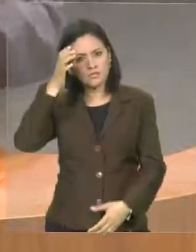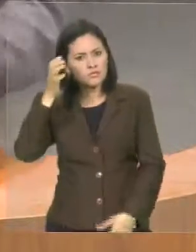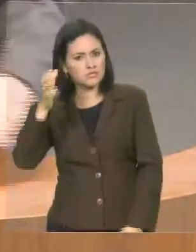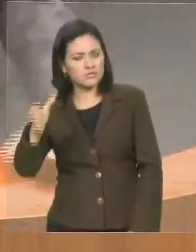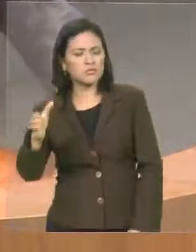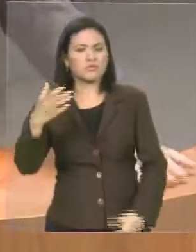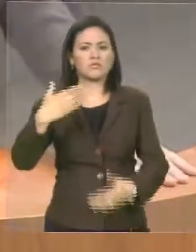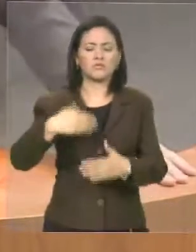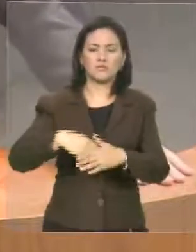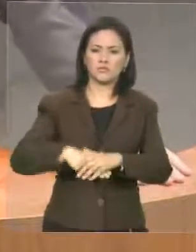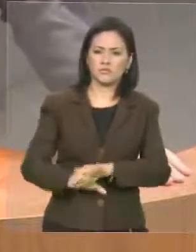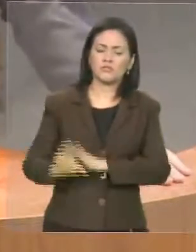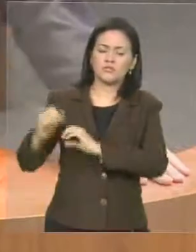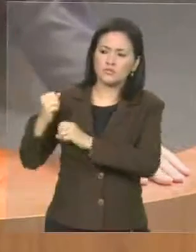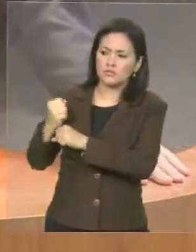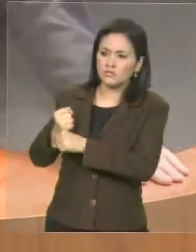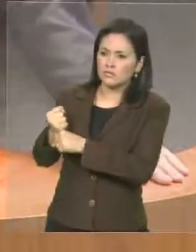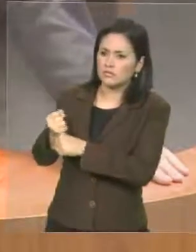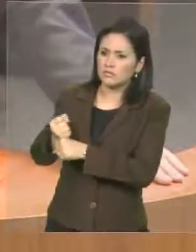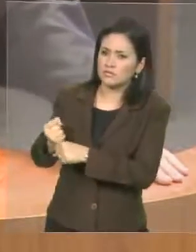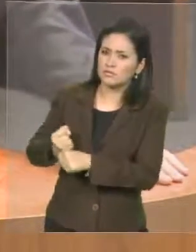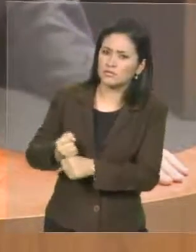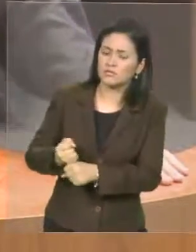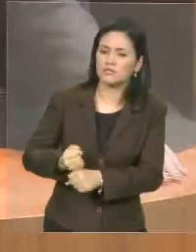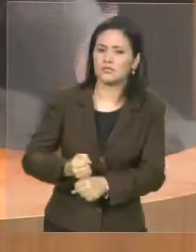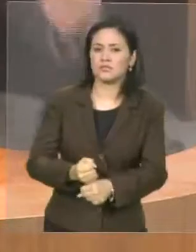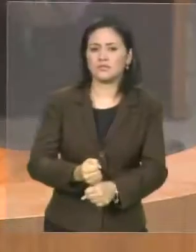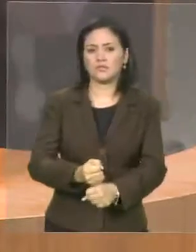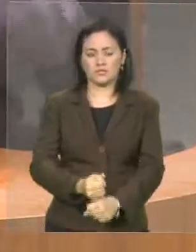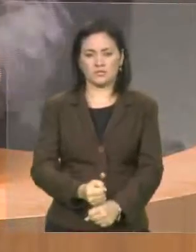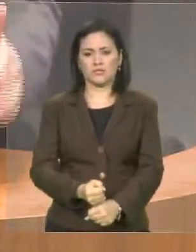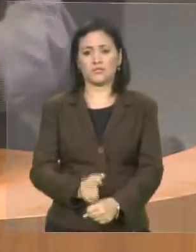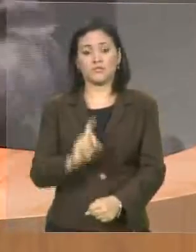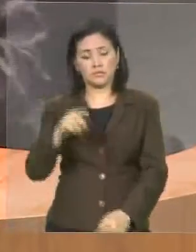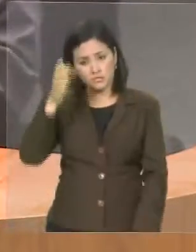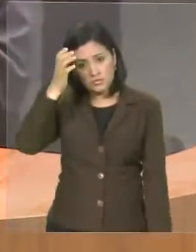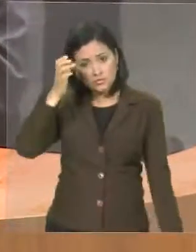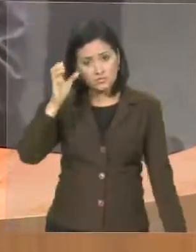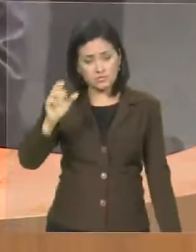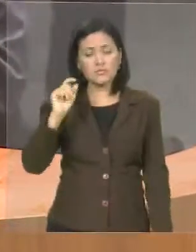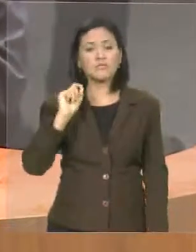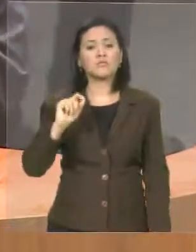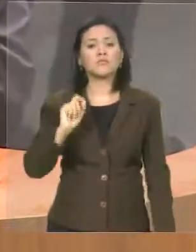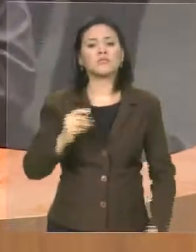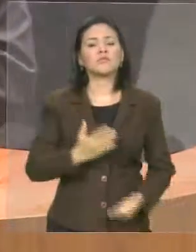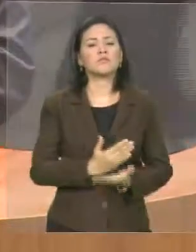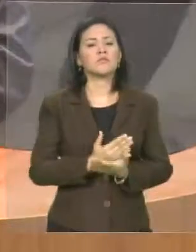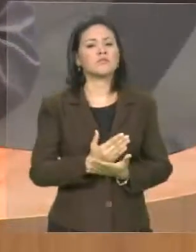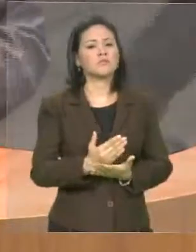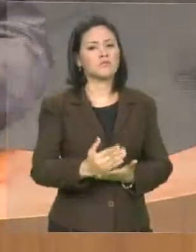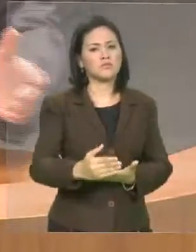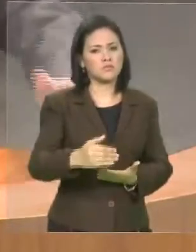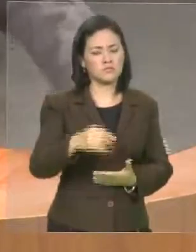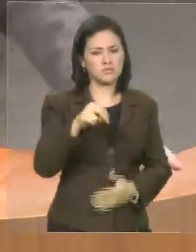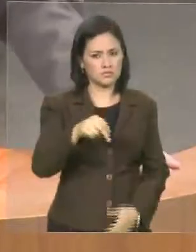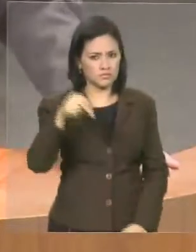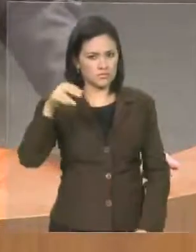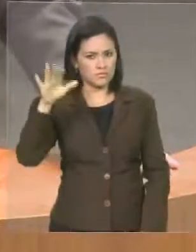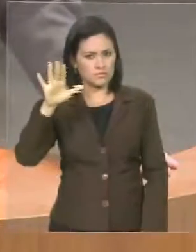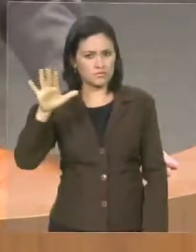ao longo de muitos anos. É uma cultura que já começou no Nordeste e